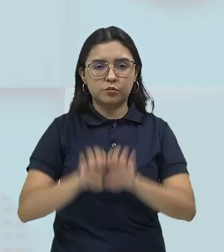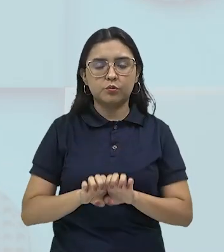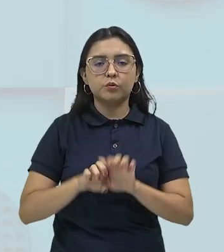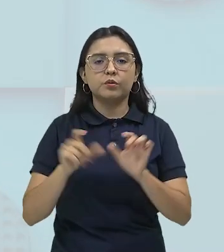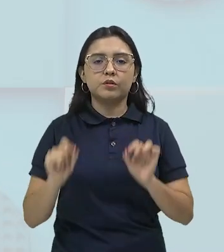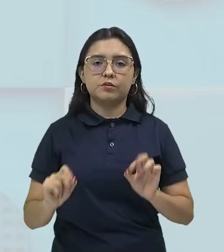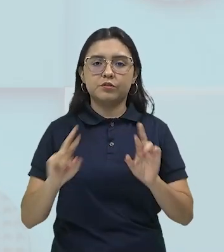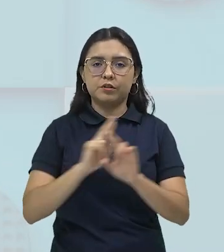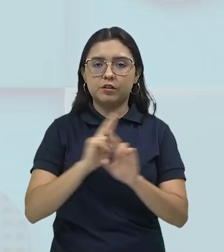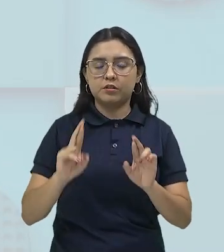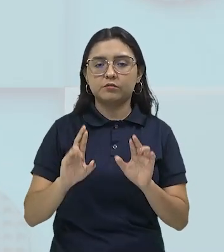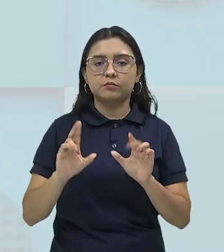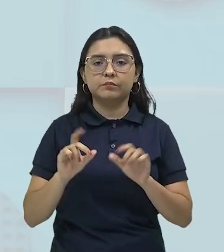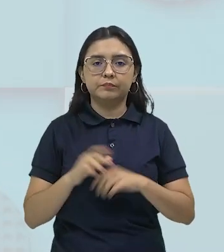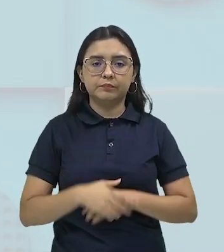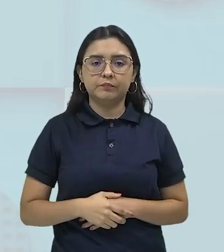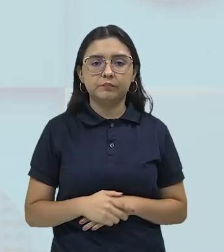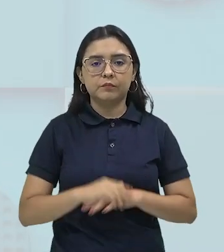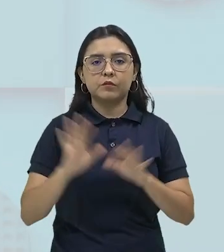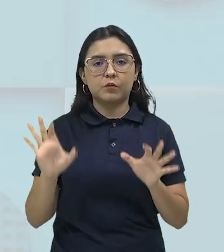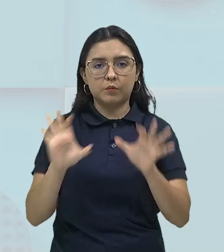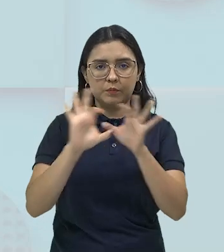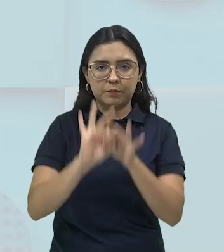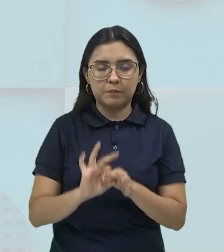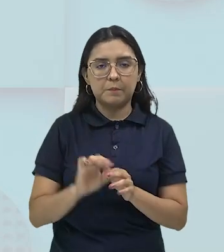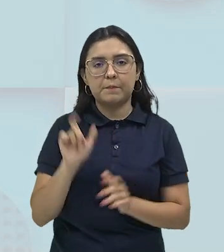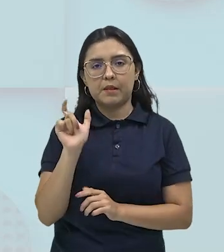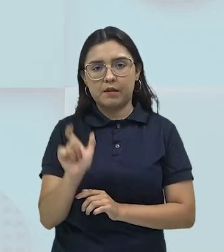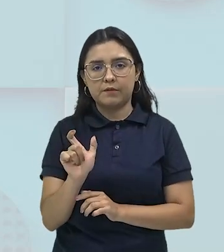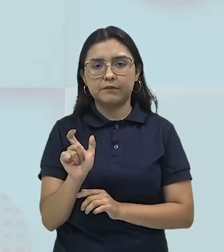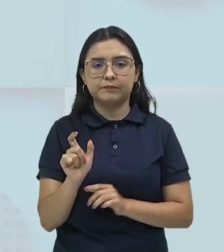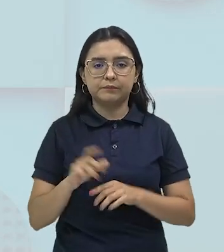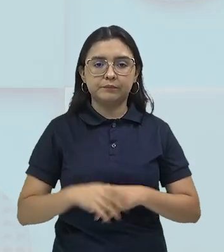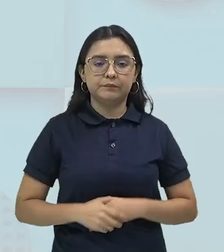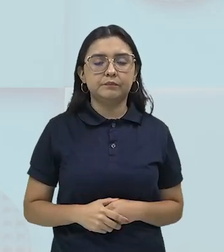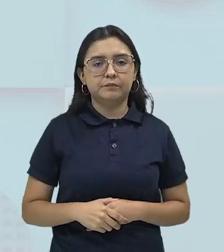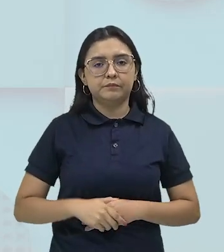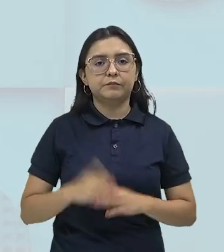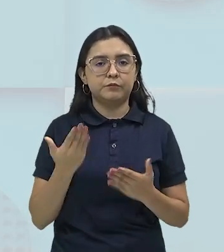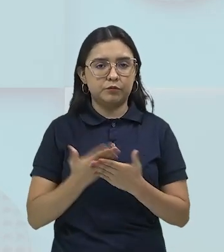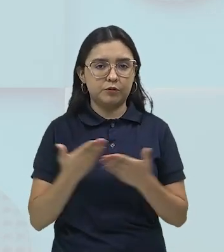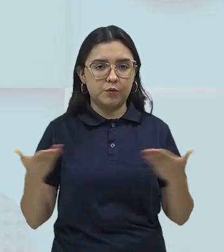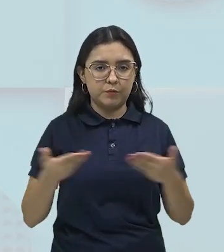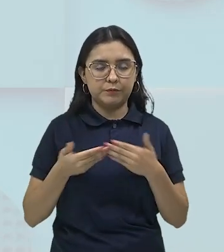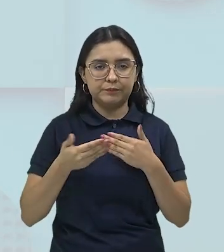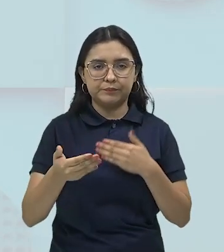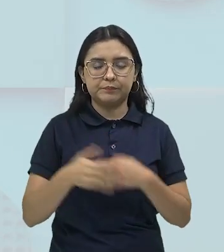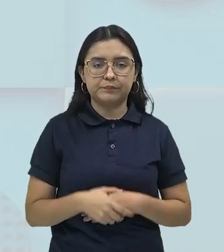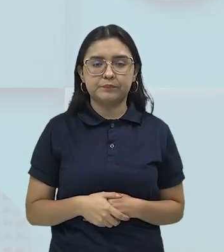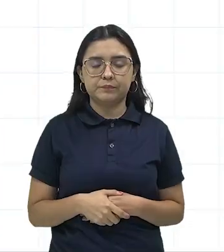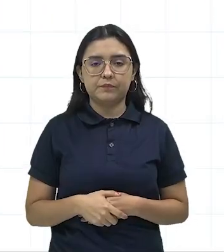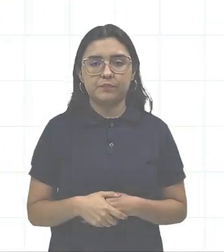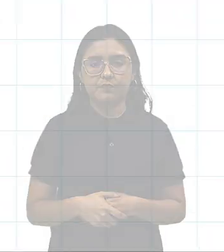com conectivos, com palavras que dão sentido. E vamos verificar tudo isso na nossa aula. Vamos a ela.